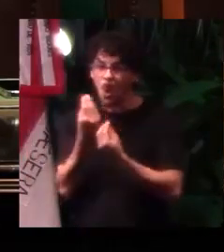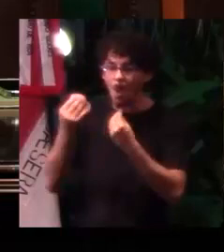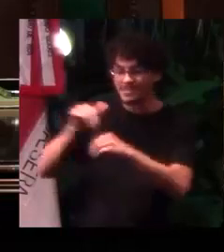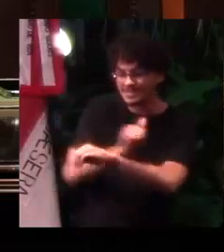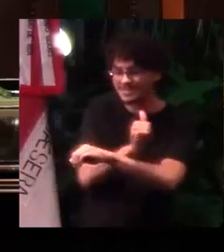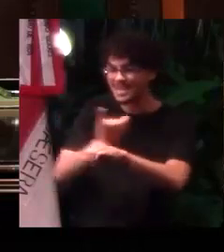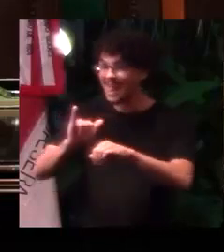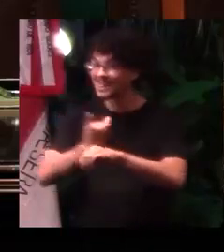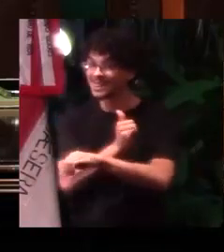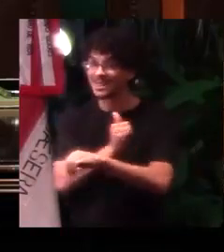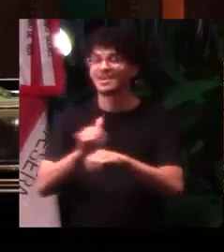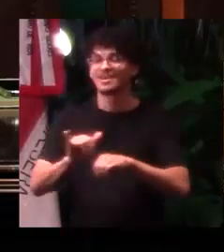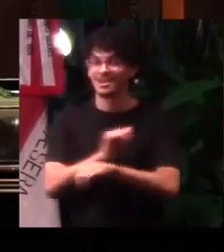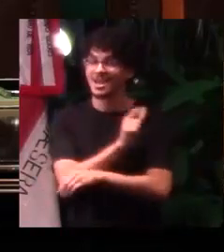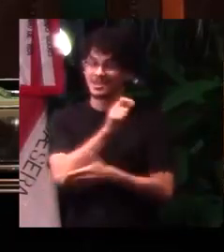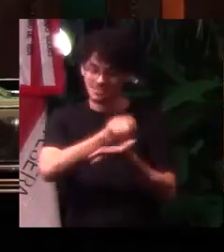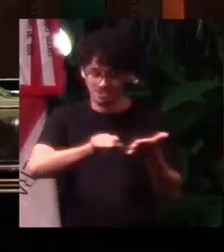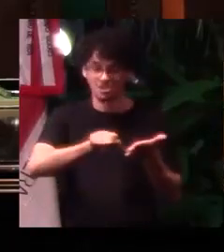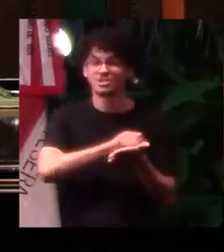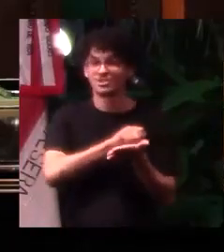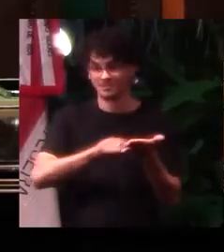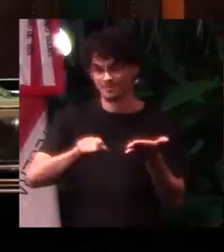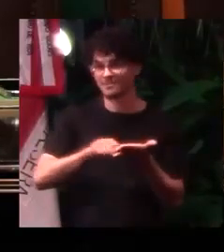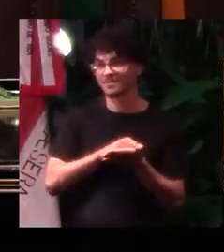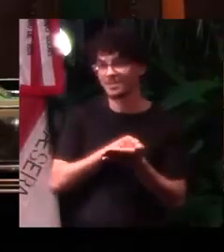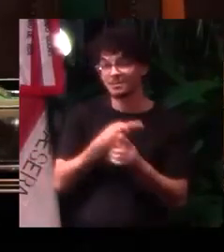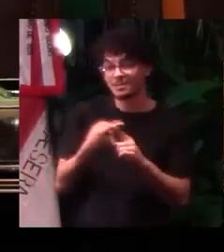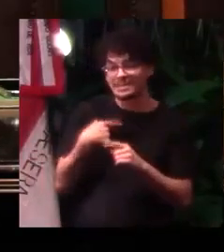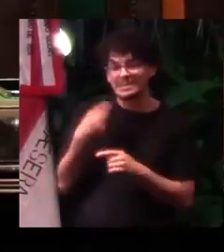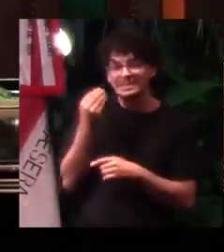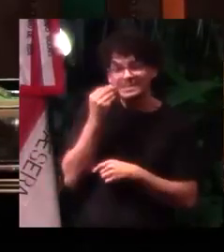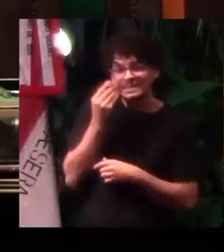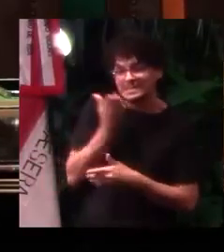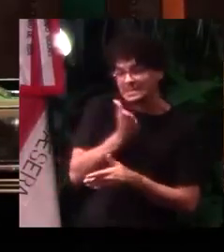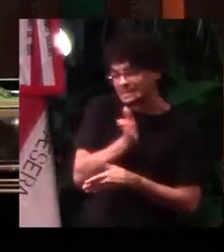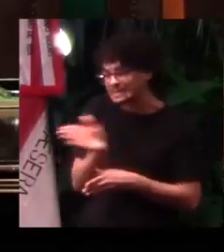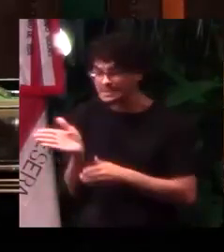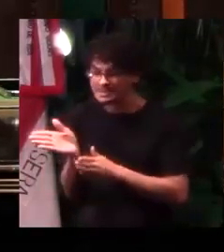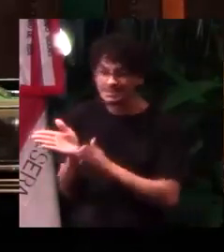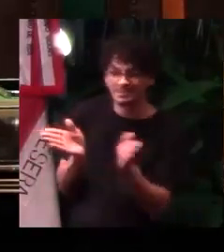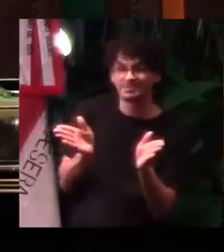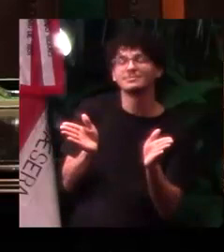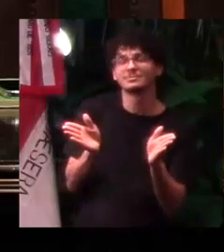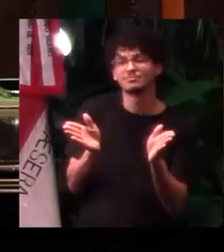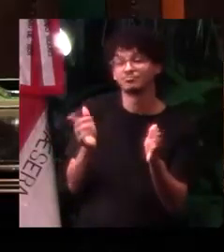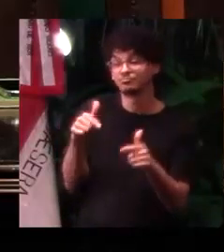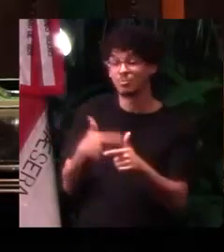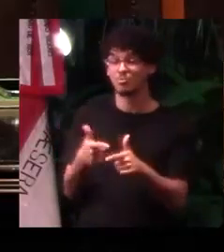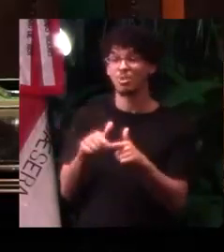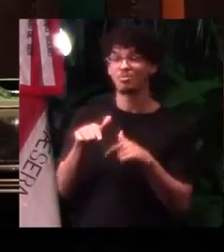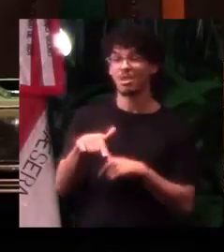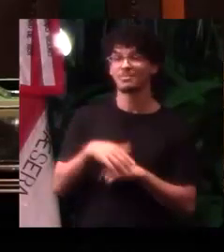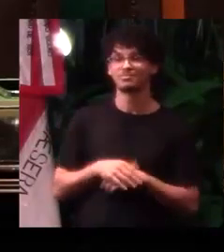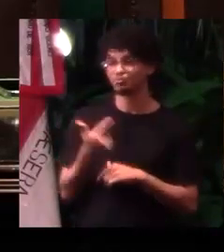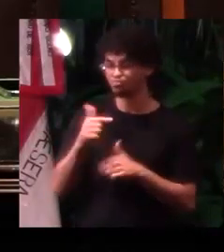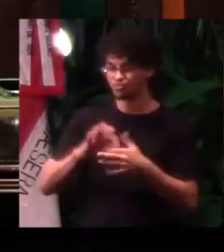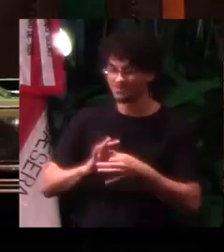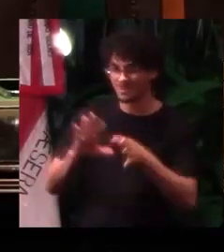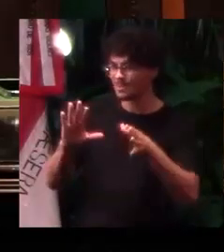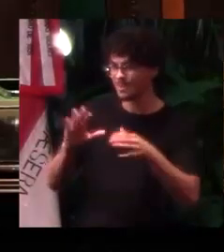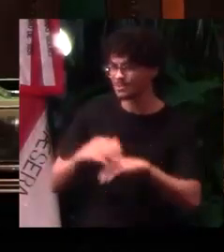artimanhas, valendo-se de estratégias para tentar fugir desse problema. E